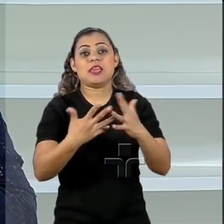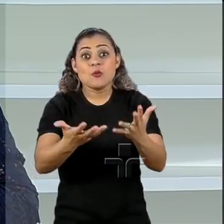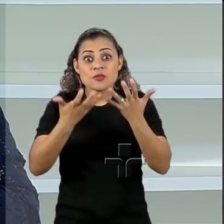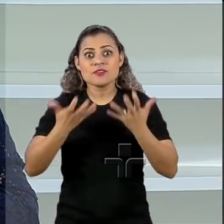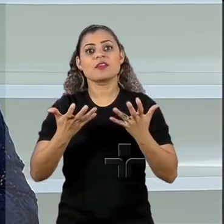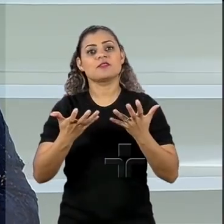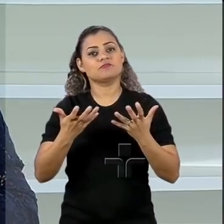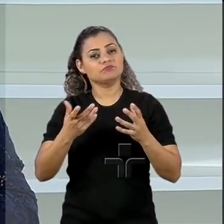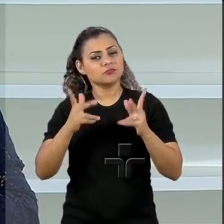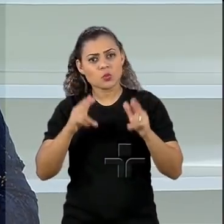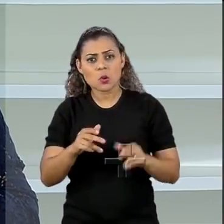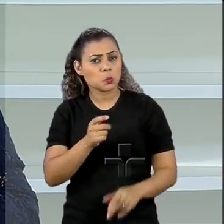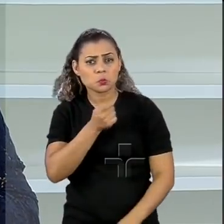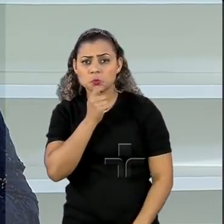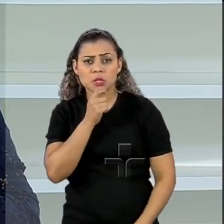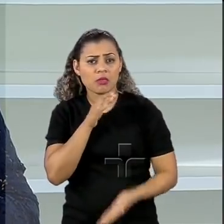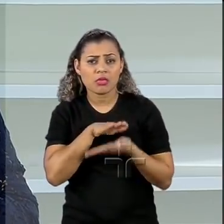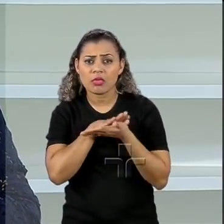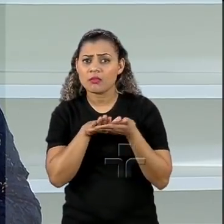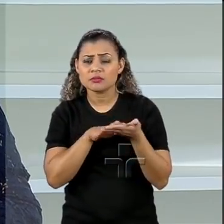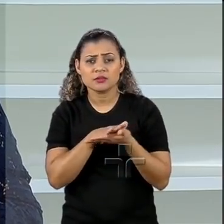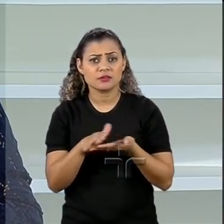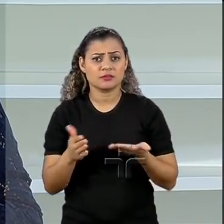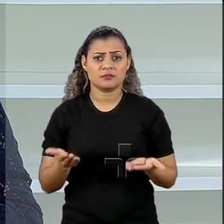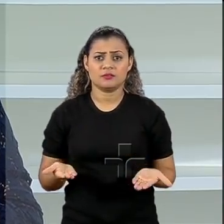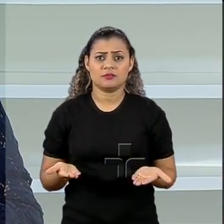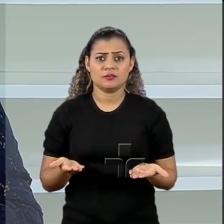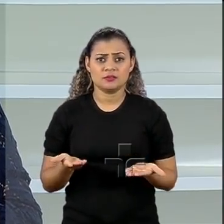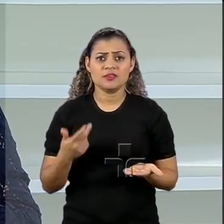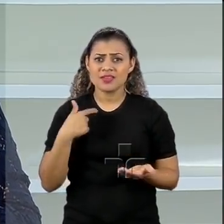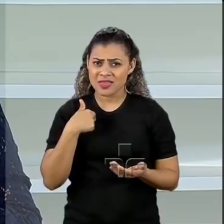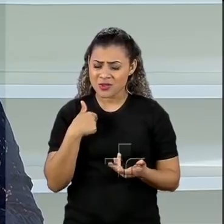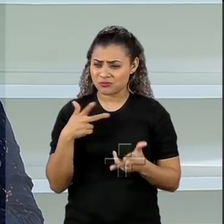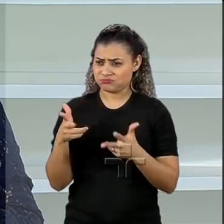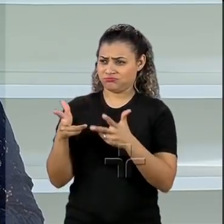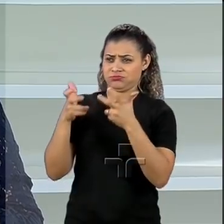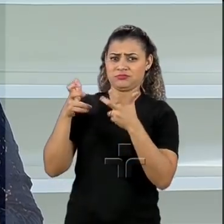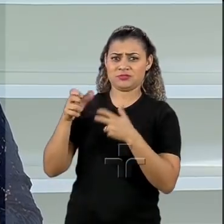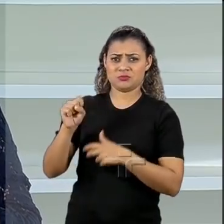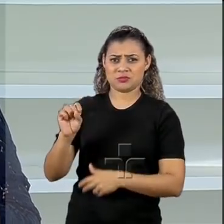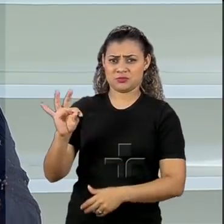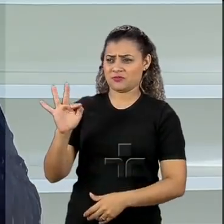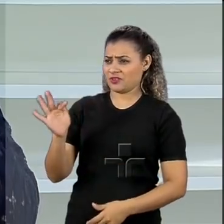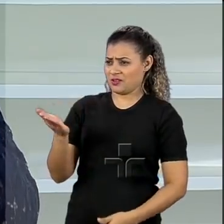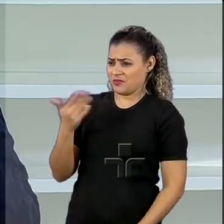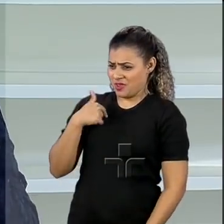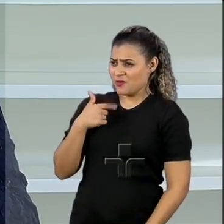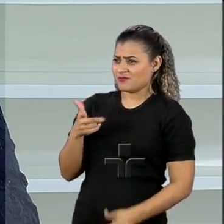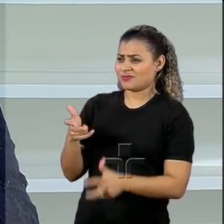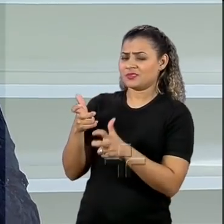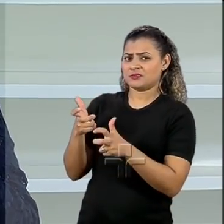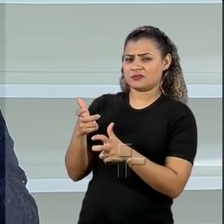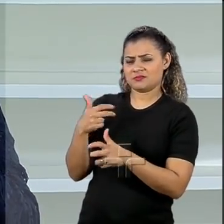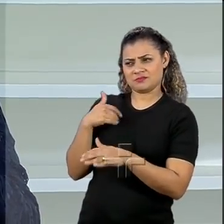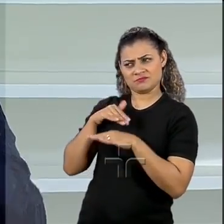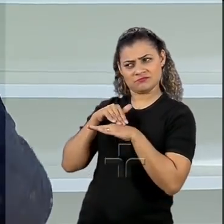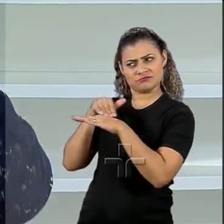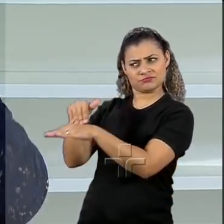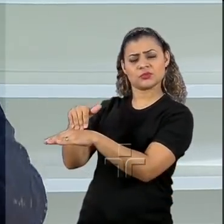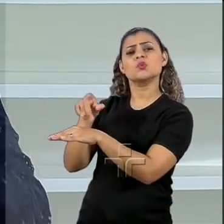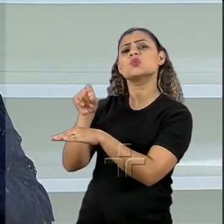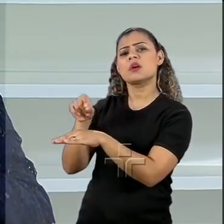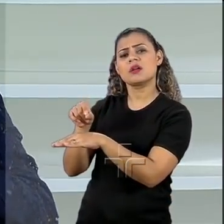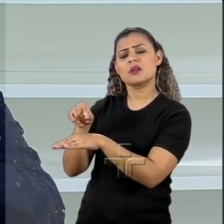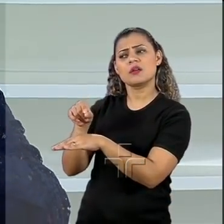buscamos. O grande reparo que eu faço ao Supremo Tribunal Federal é exatamente